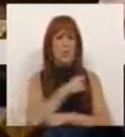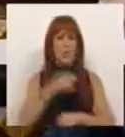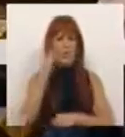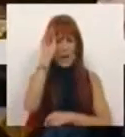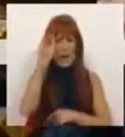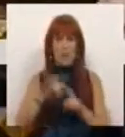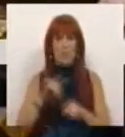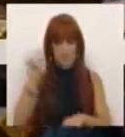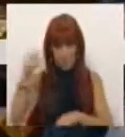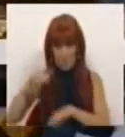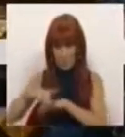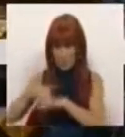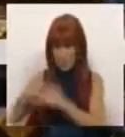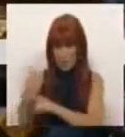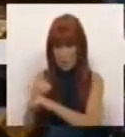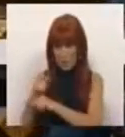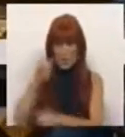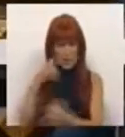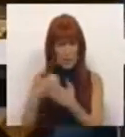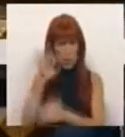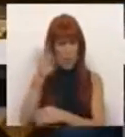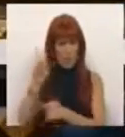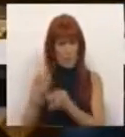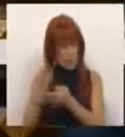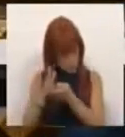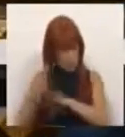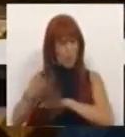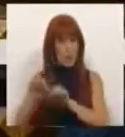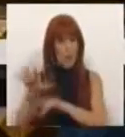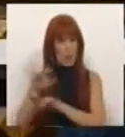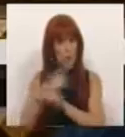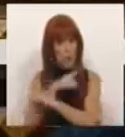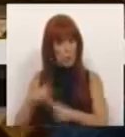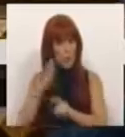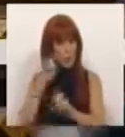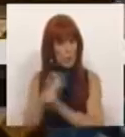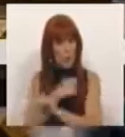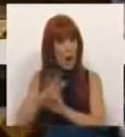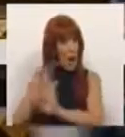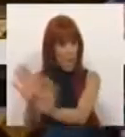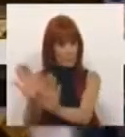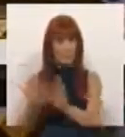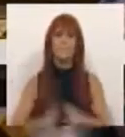mas quando podiam ter feito alguma coisa, garantiram que os offshores podiam continuar como uma zona interdita à supervisão.